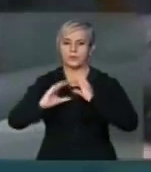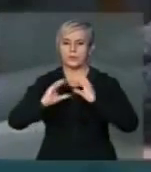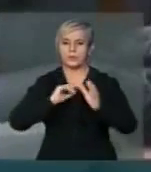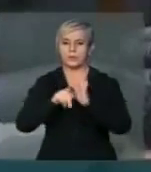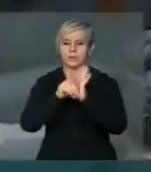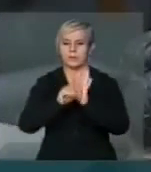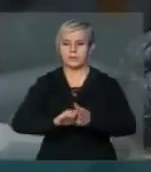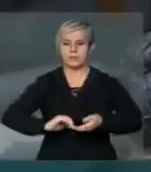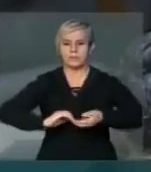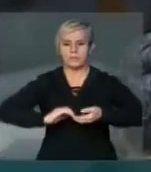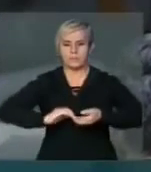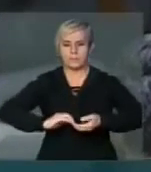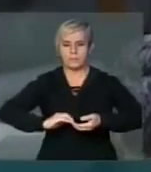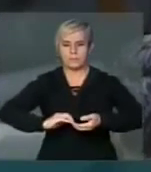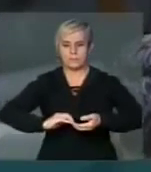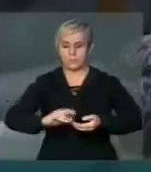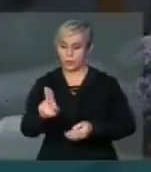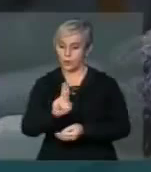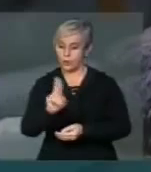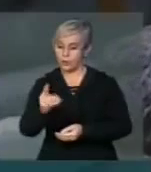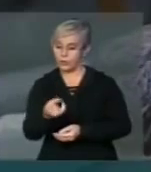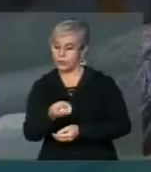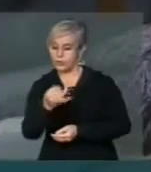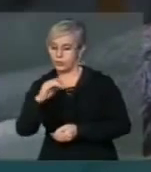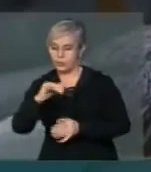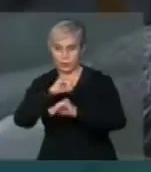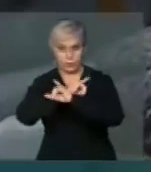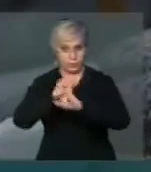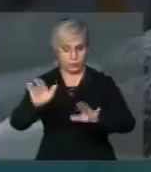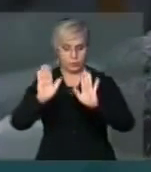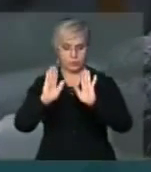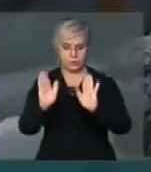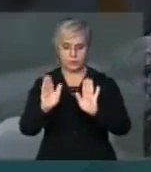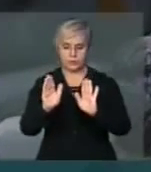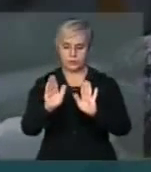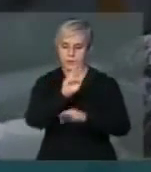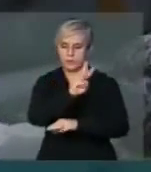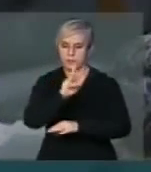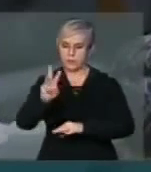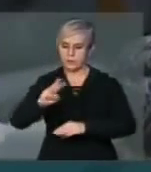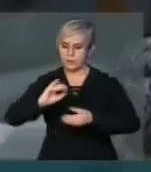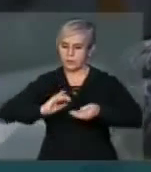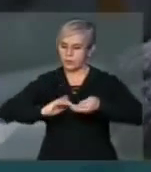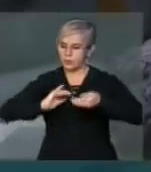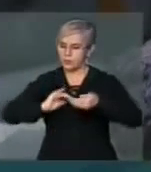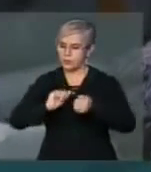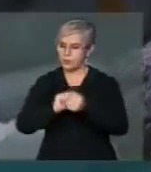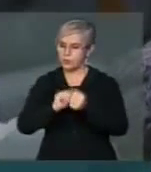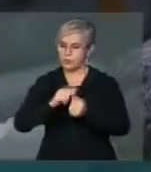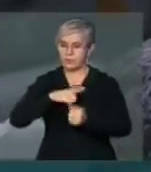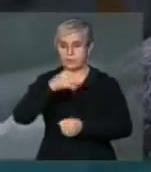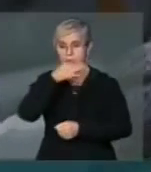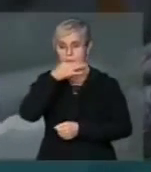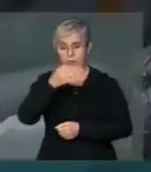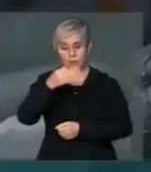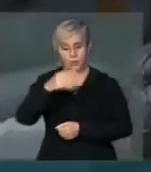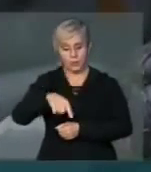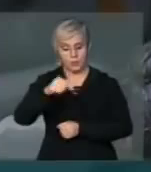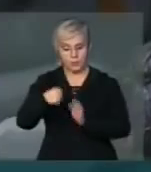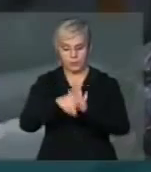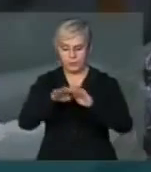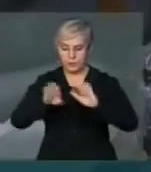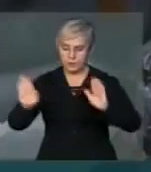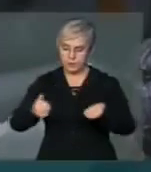Congresso Nacional. Os nomes devidamente publicados no portal do Congresso Nacional foram sugeridos à mesa do